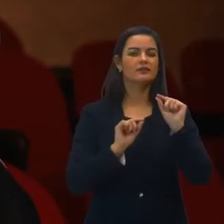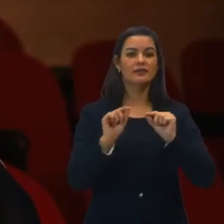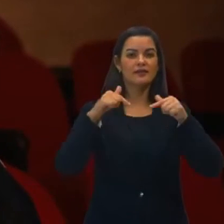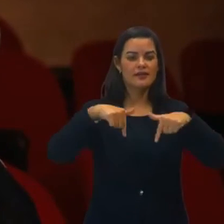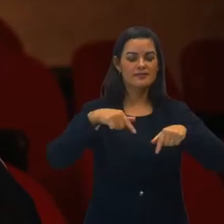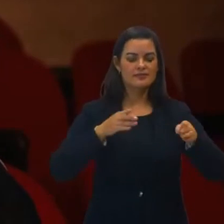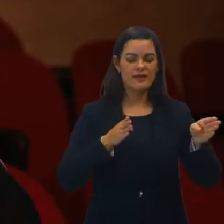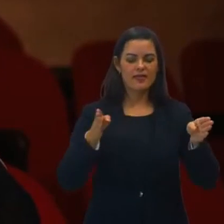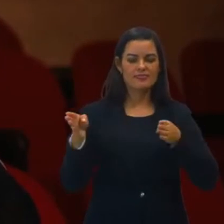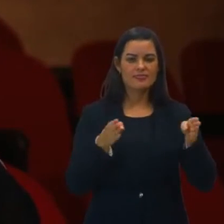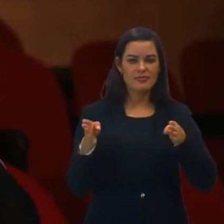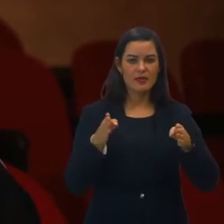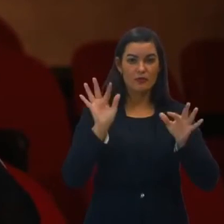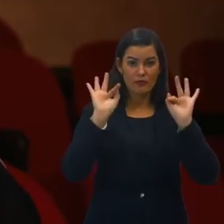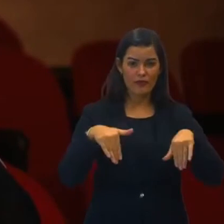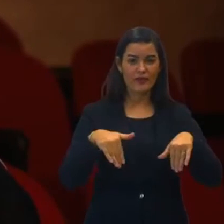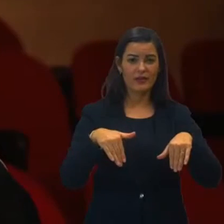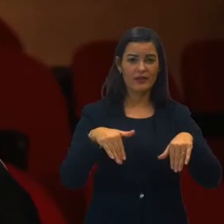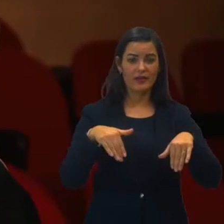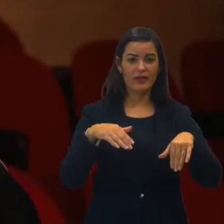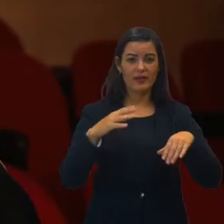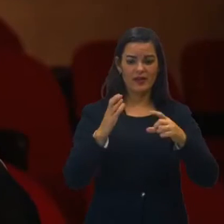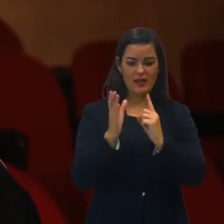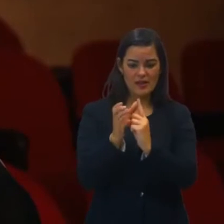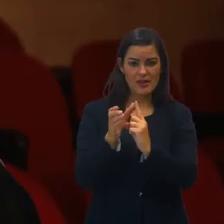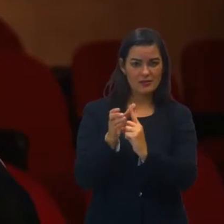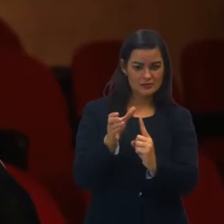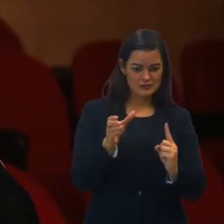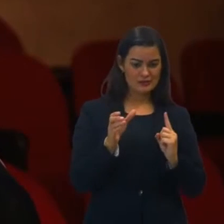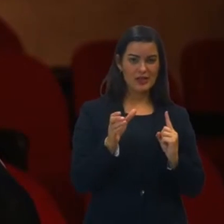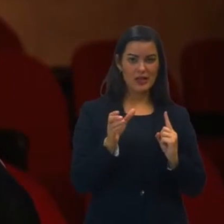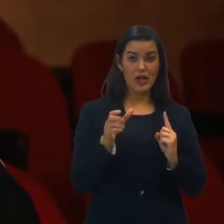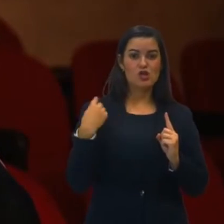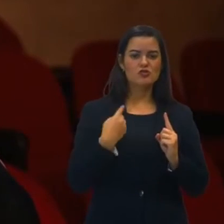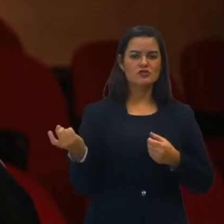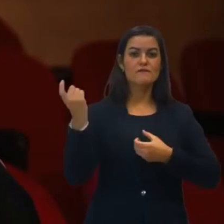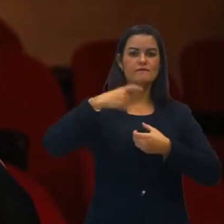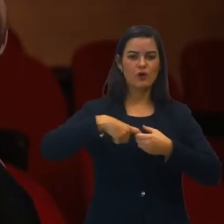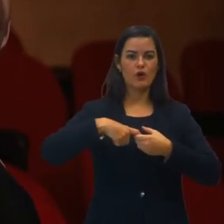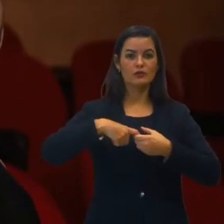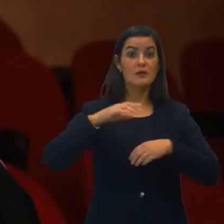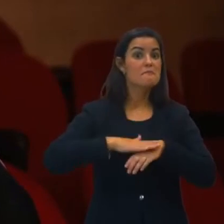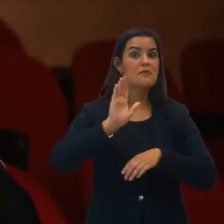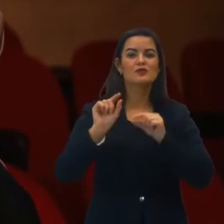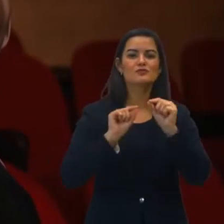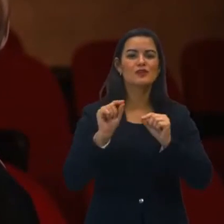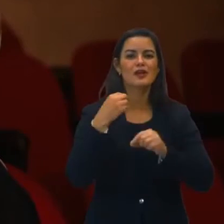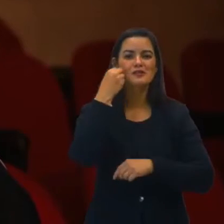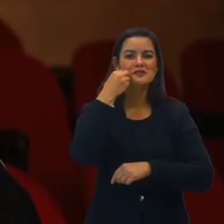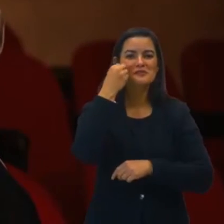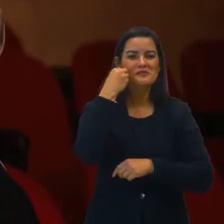desse tempo de isolamento social, nós possamos retornar e, mais do que isso, experimentar um